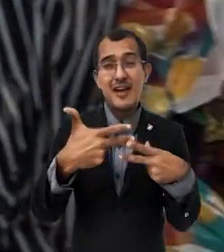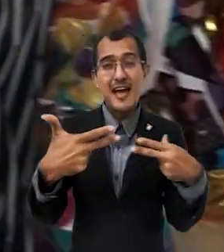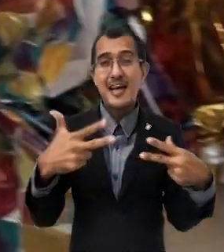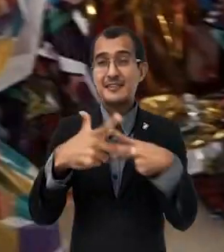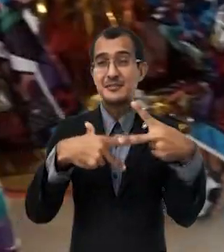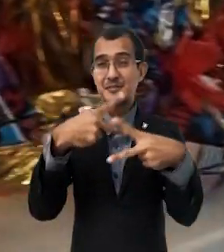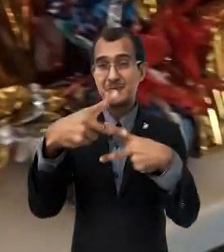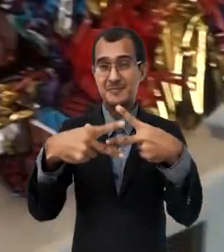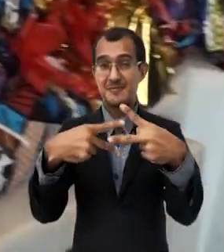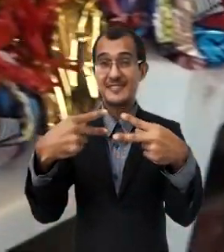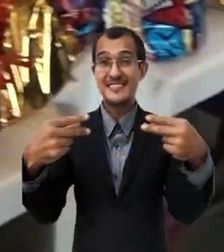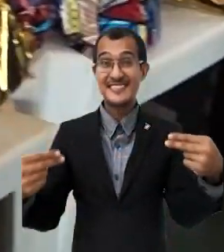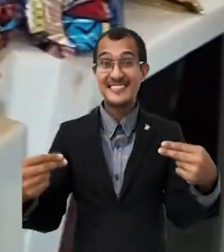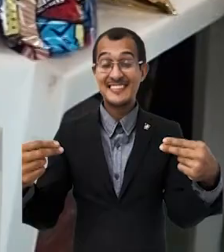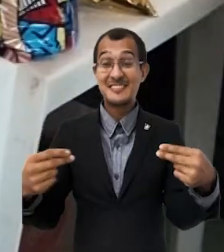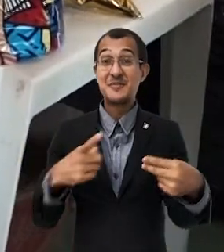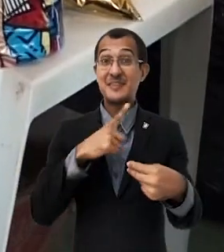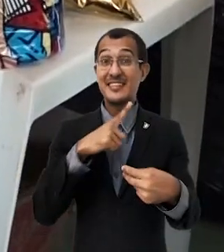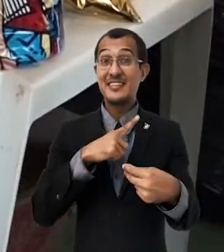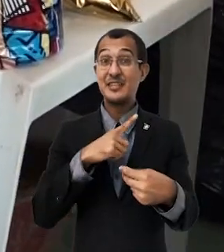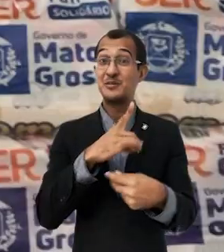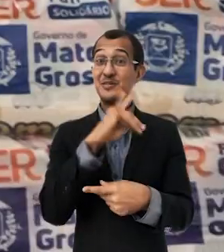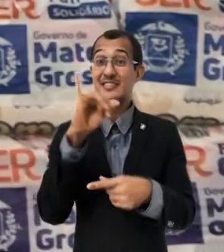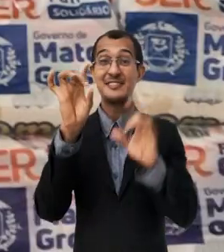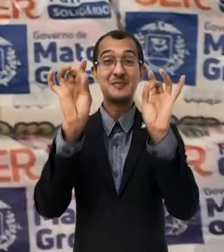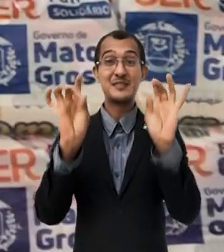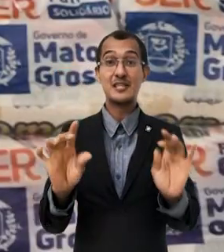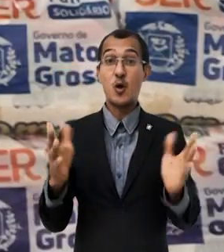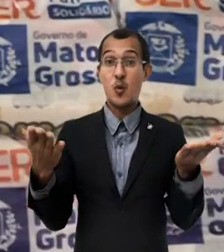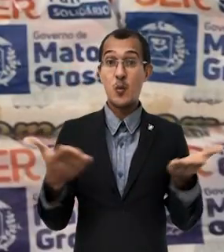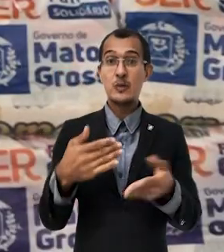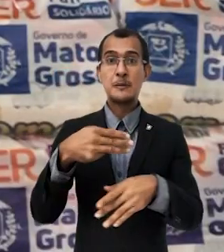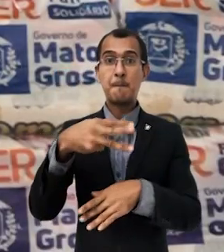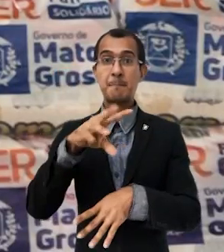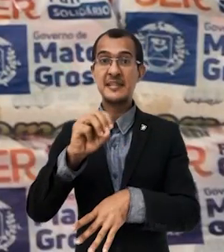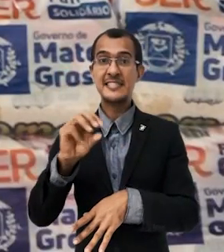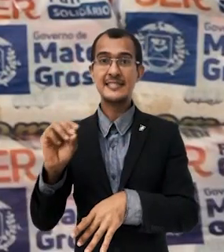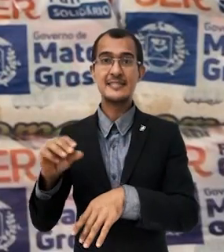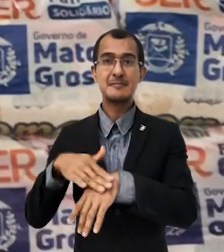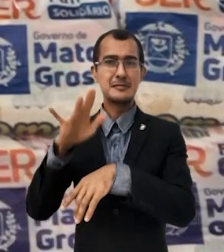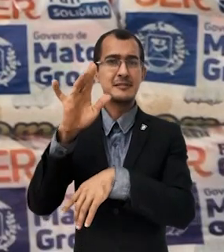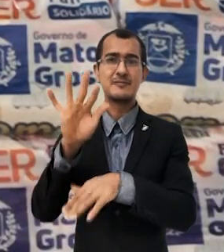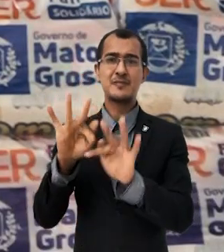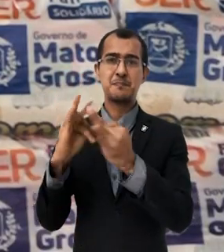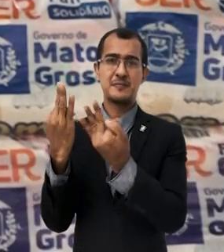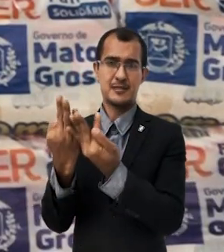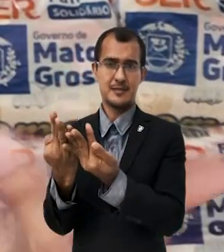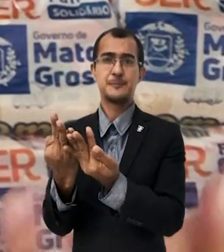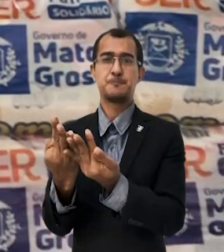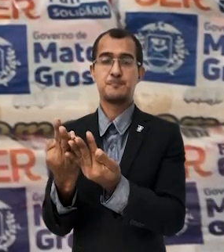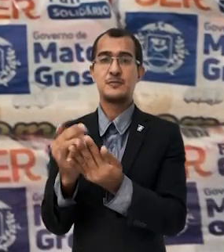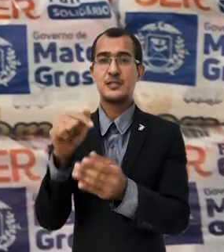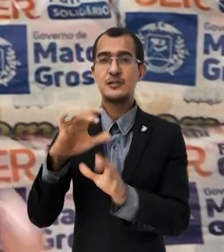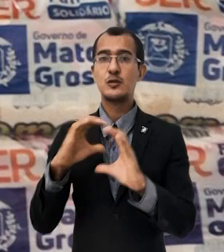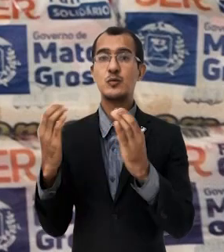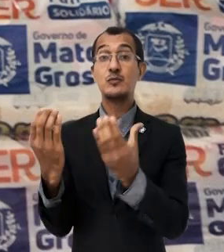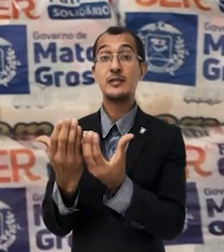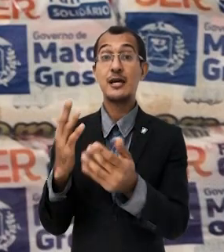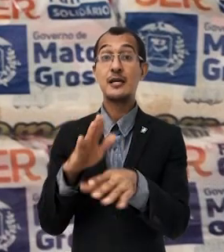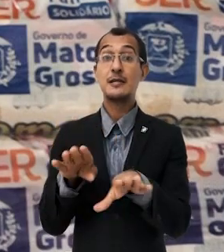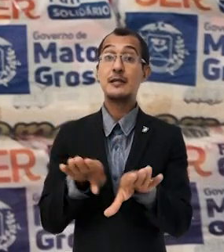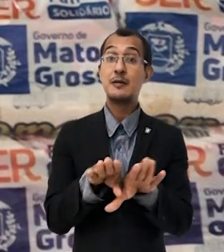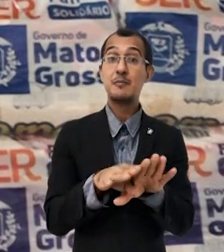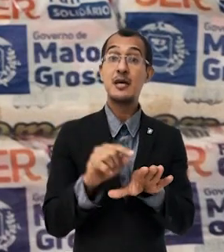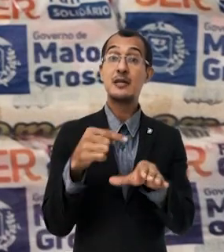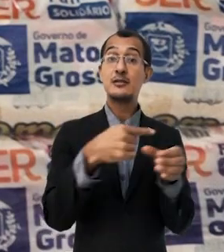deixar o dia ainda mais especial. Hoje aqui são mais de 300 famílias nessa comunidade, mais as famílias